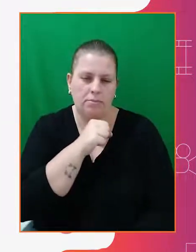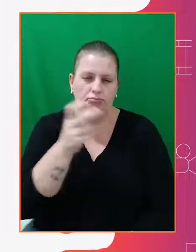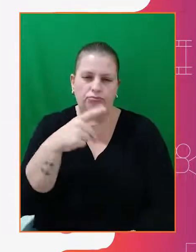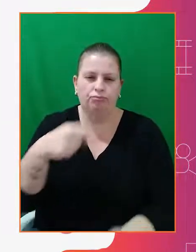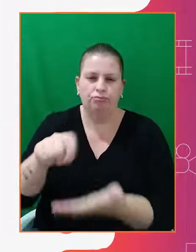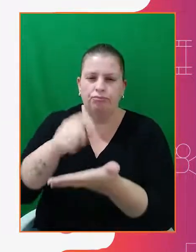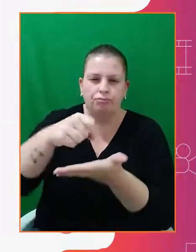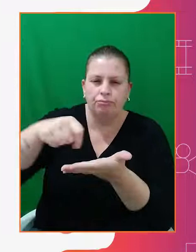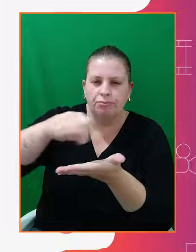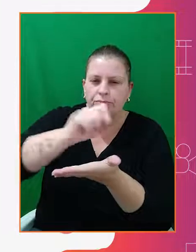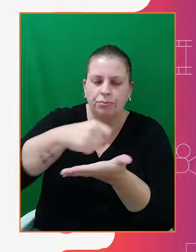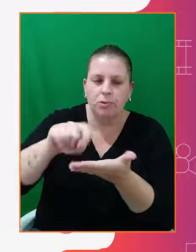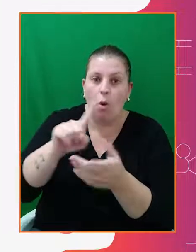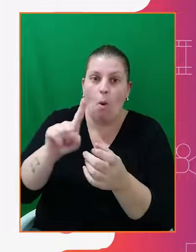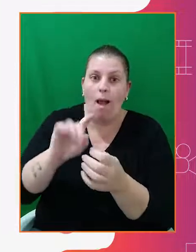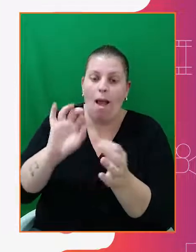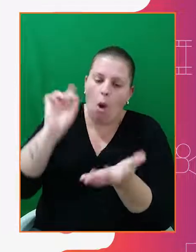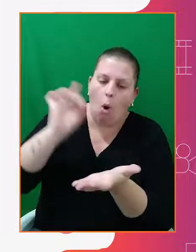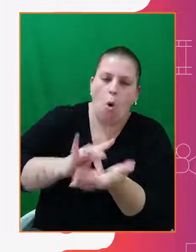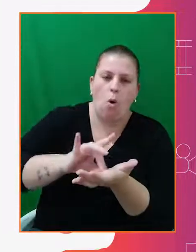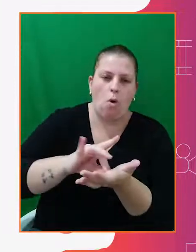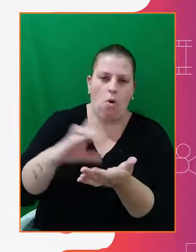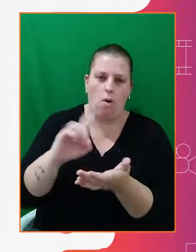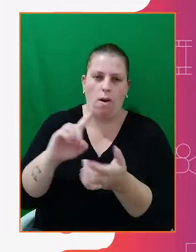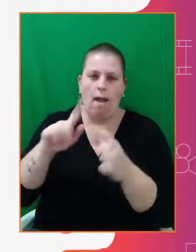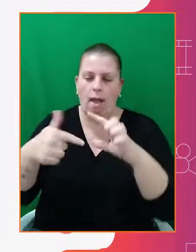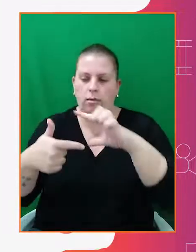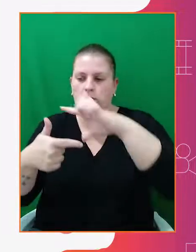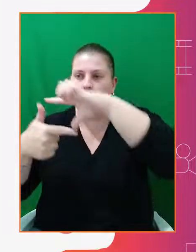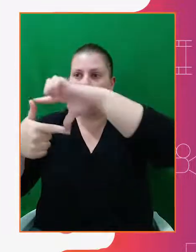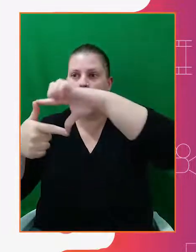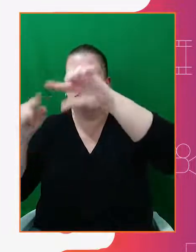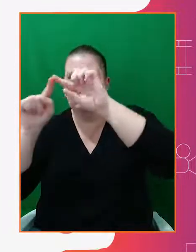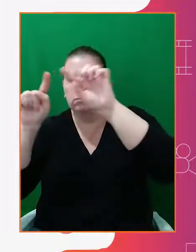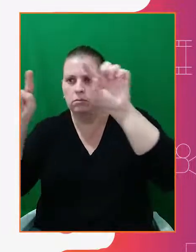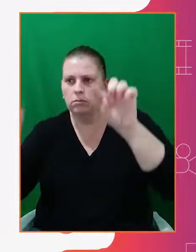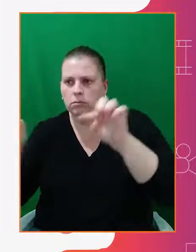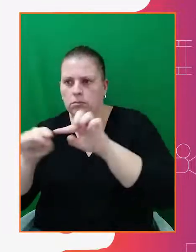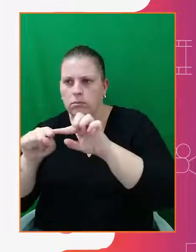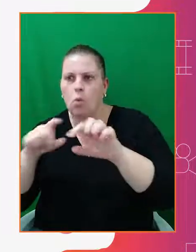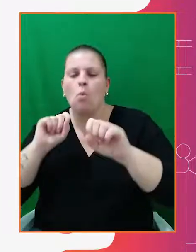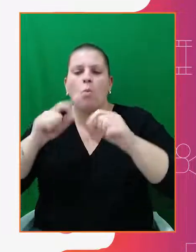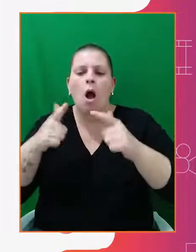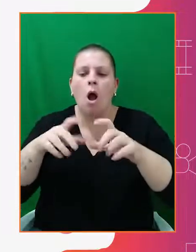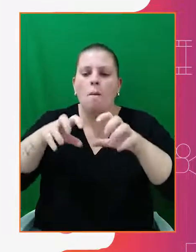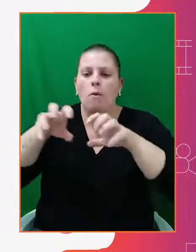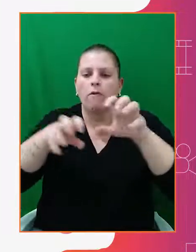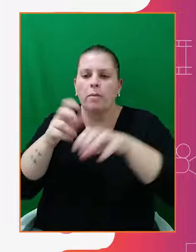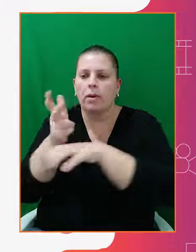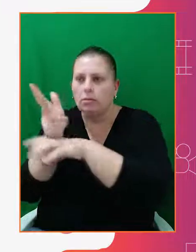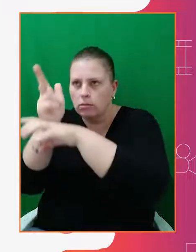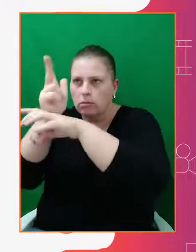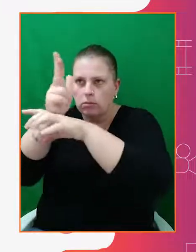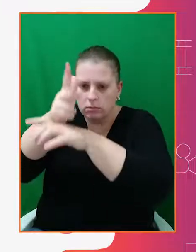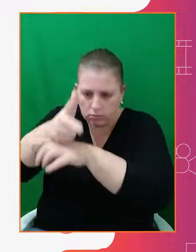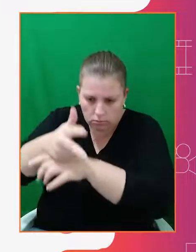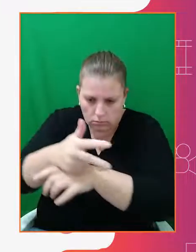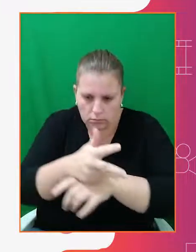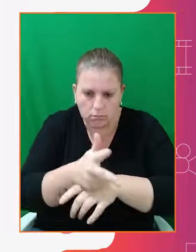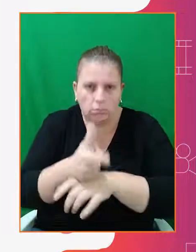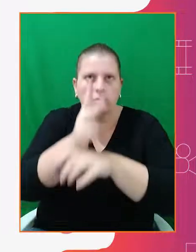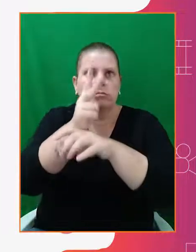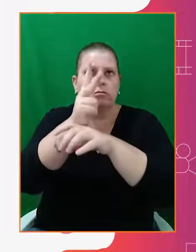rápidos e ilustrativos. O foco do storyboard então é evidenciar o enquadramento, os elementos de cena e a movimentação de